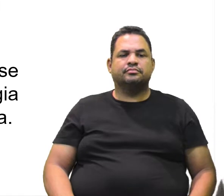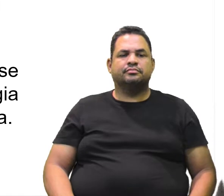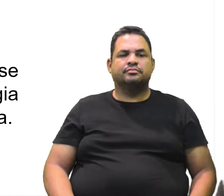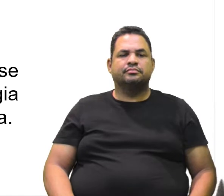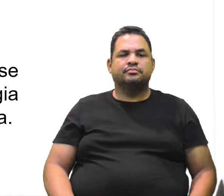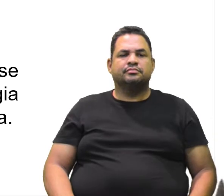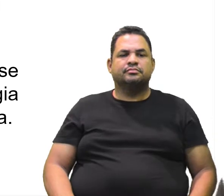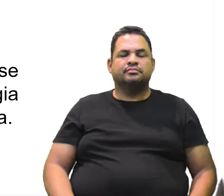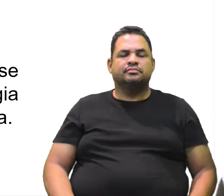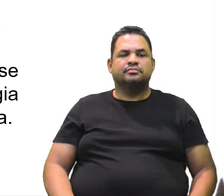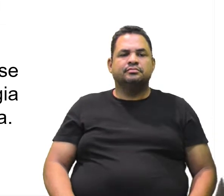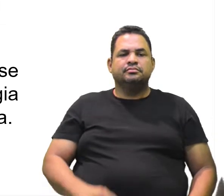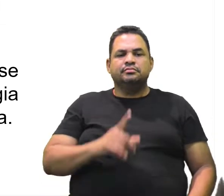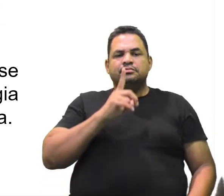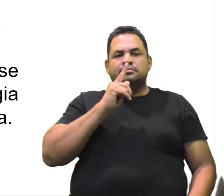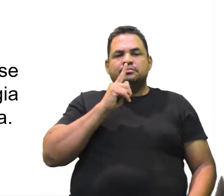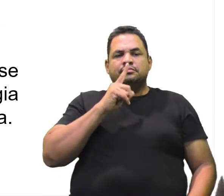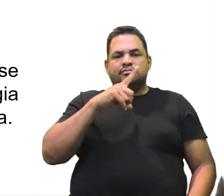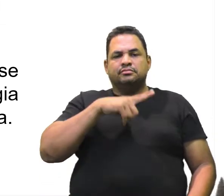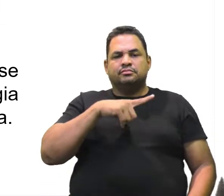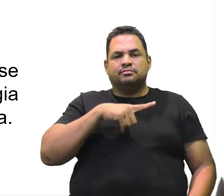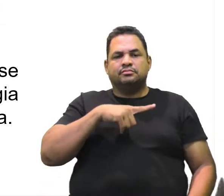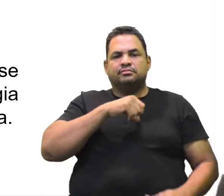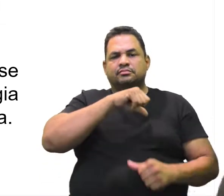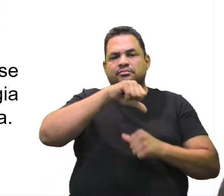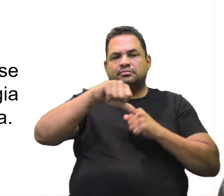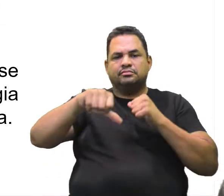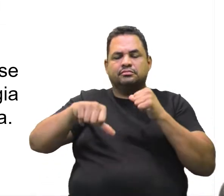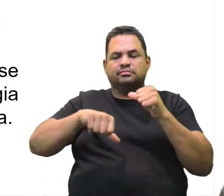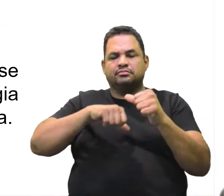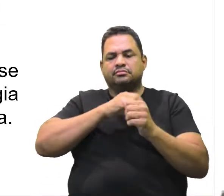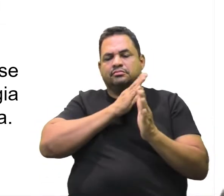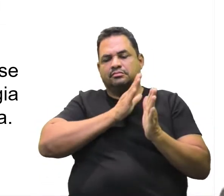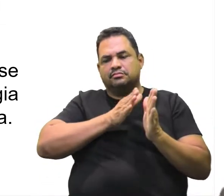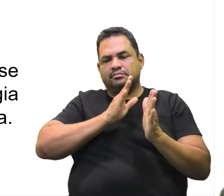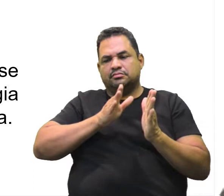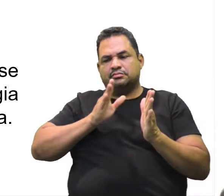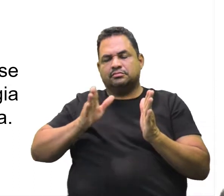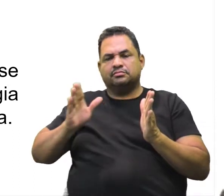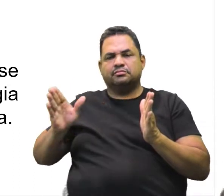seguinte, a água sofre transições de fase